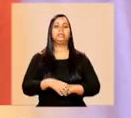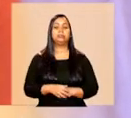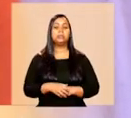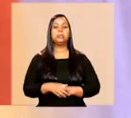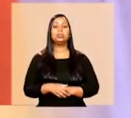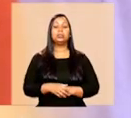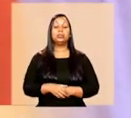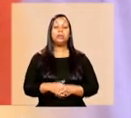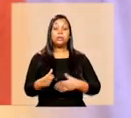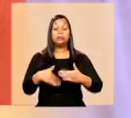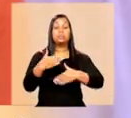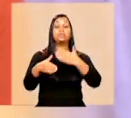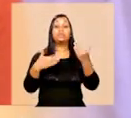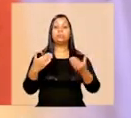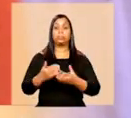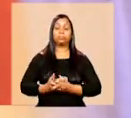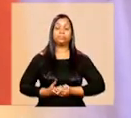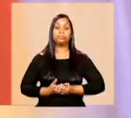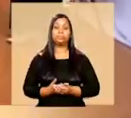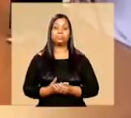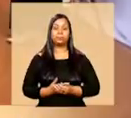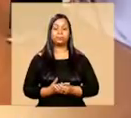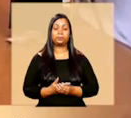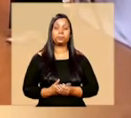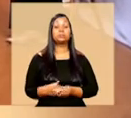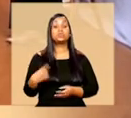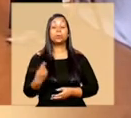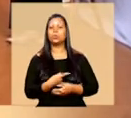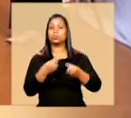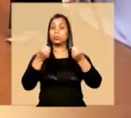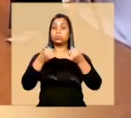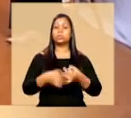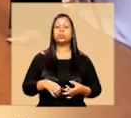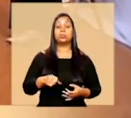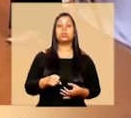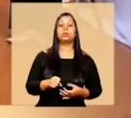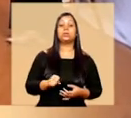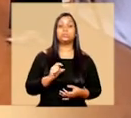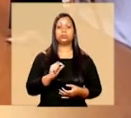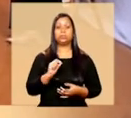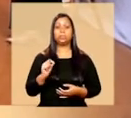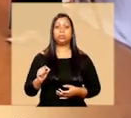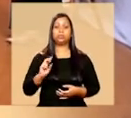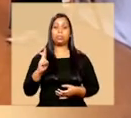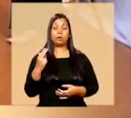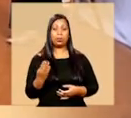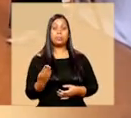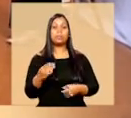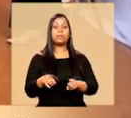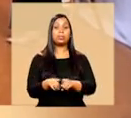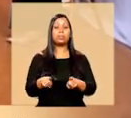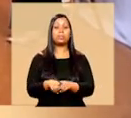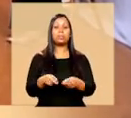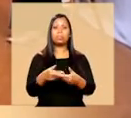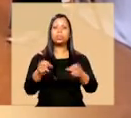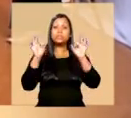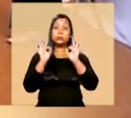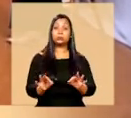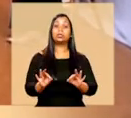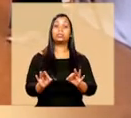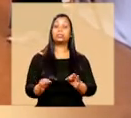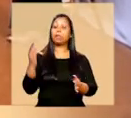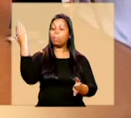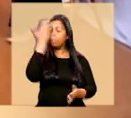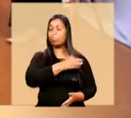essa situação e desenvolver o processo. Obrigada. A gente está falando dos casos do HB, mas a gente está trazendo aqui um caso concreto